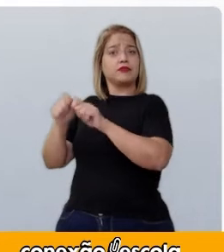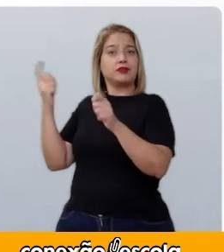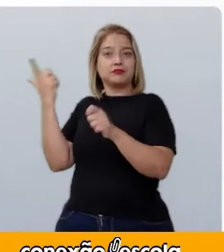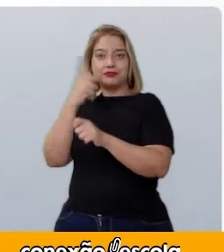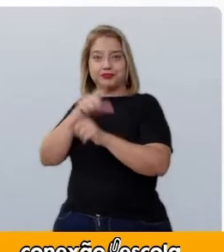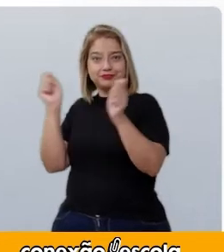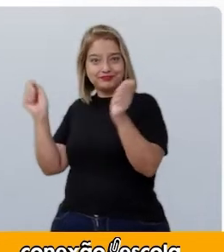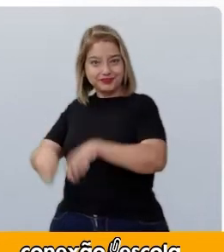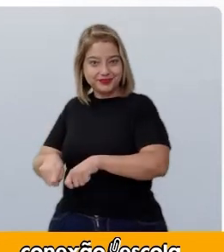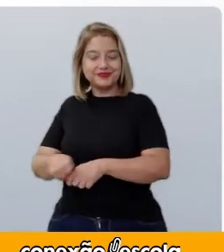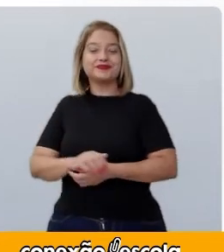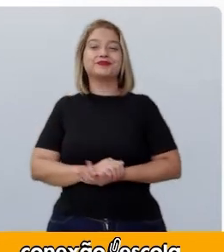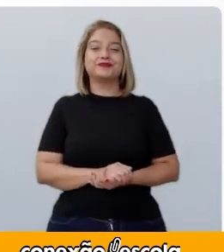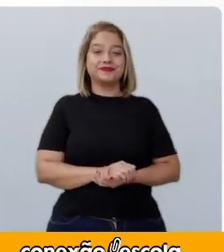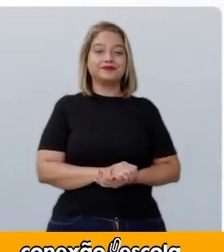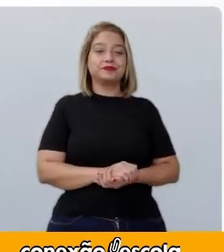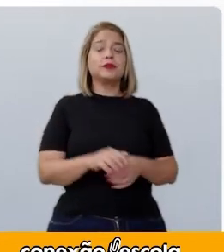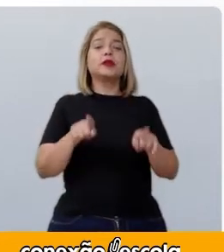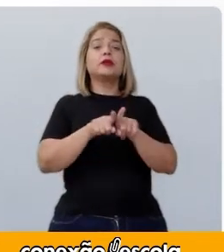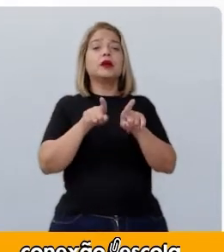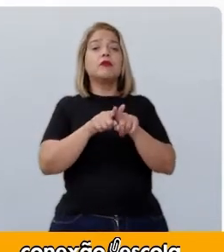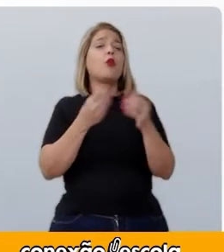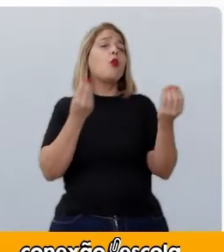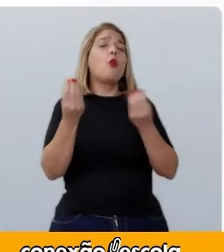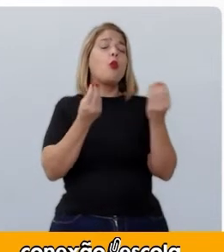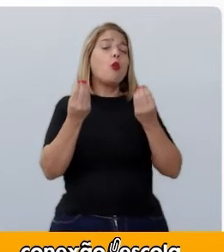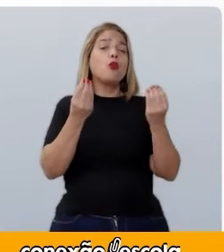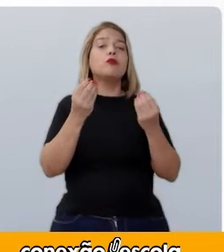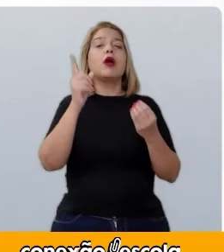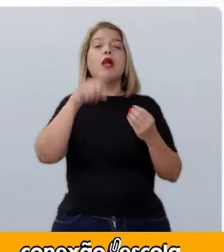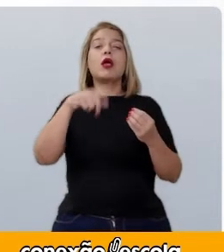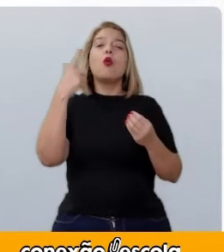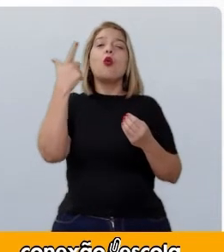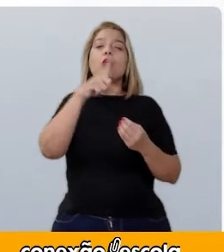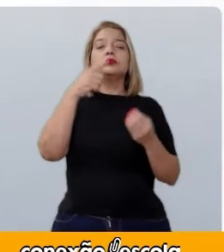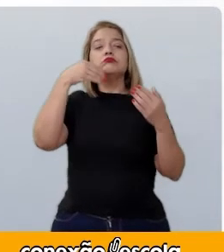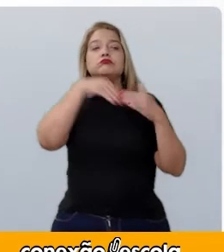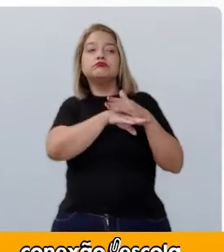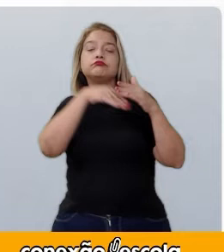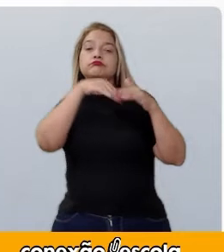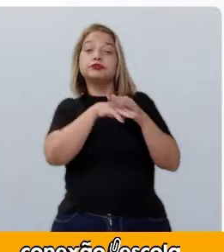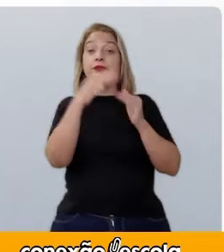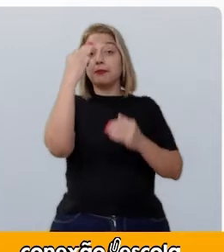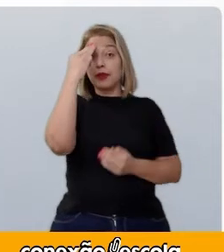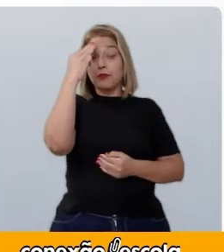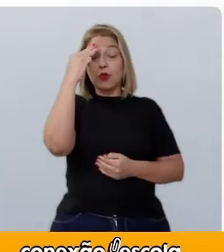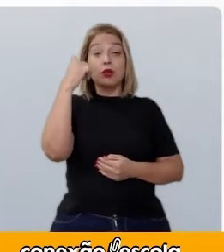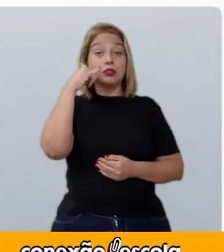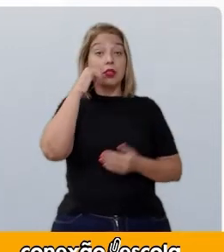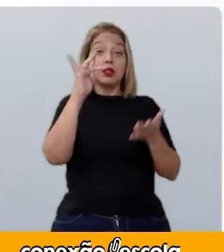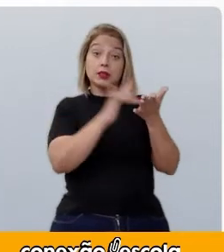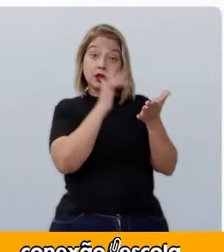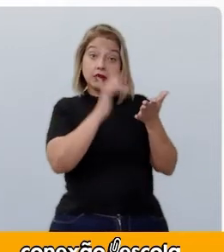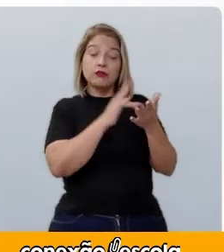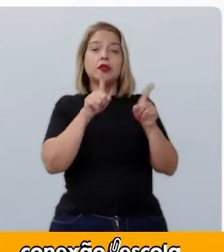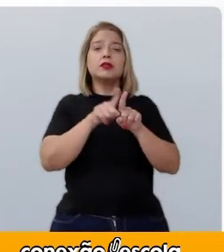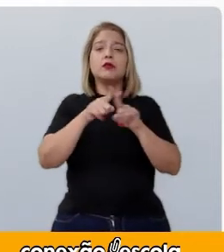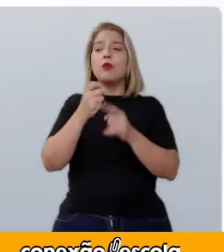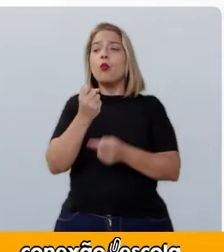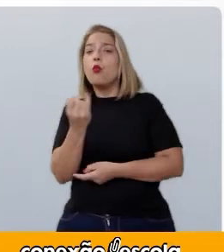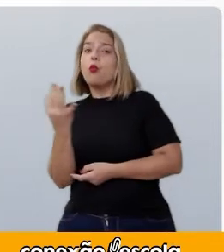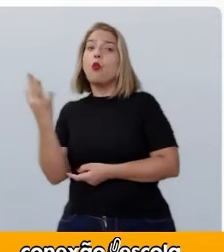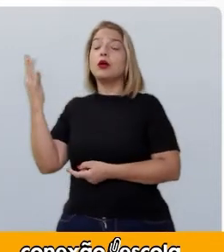A capacidade de armazenamento de um celular e a quantidade máxima de fotos nesse